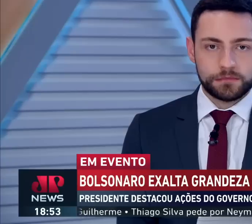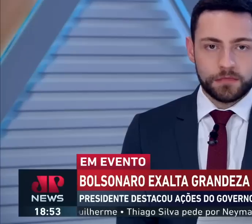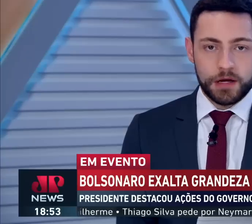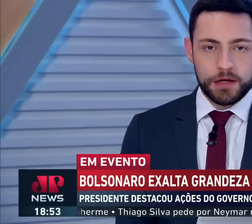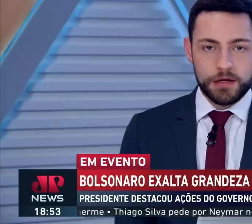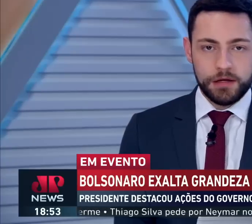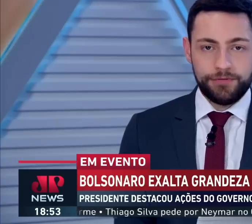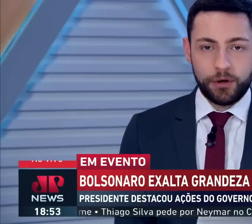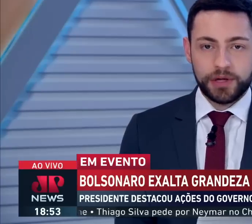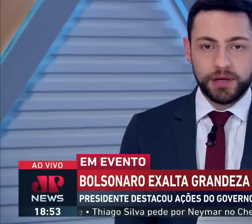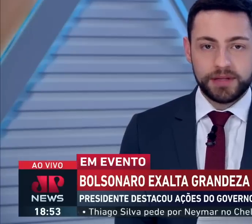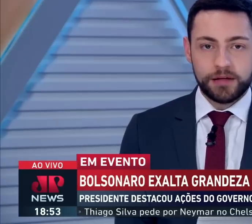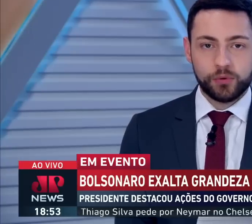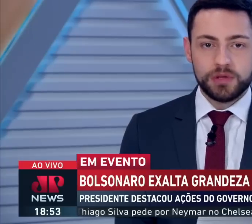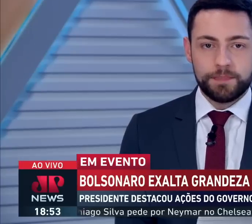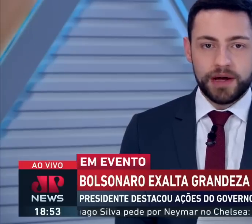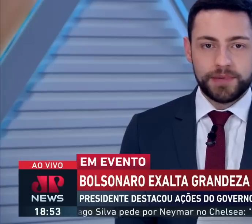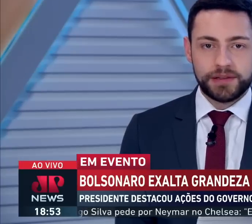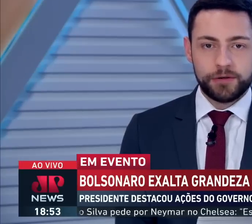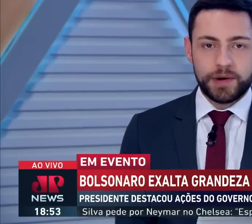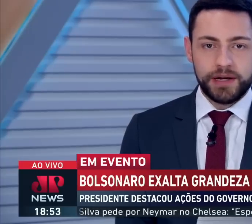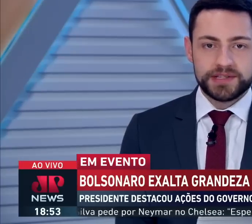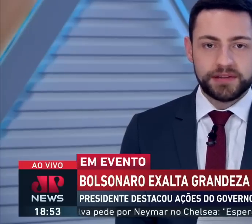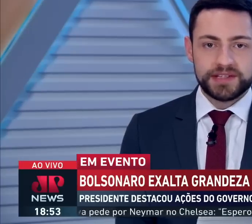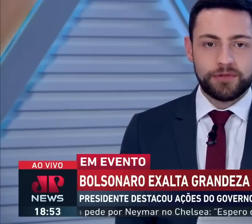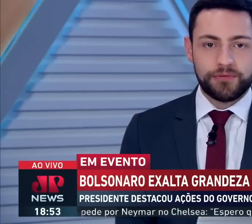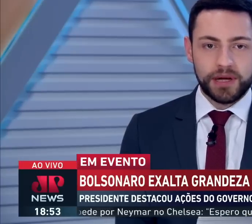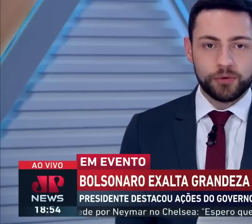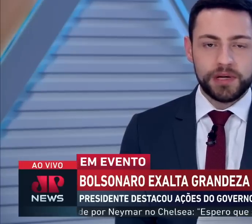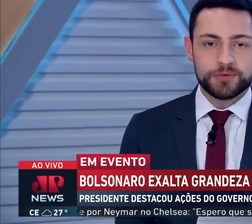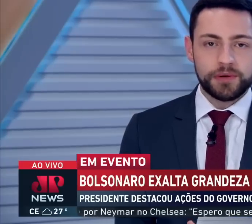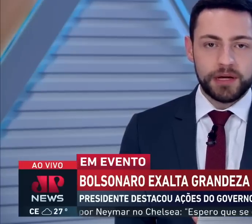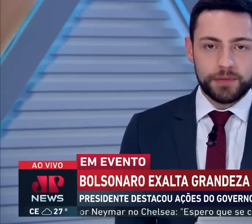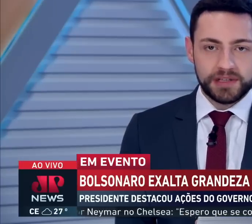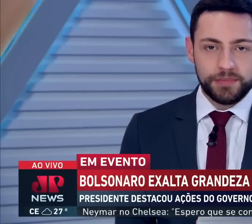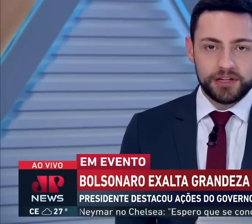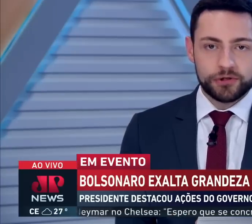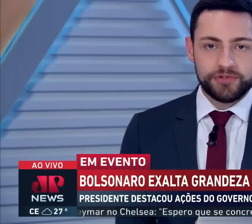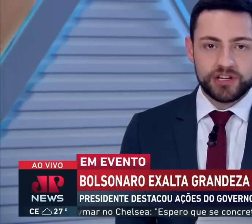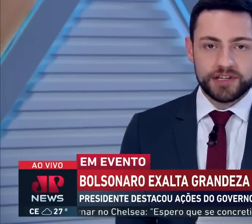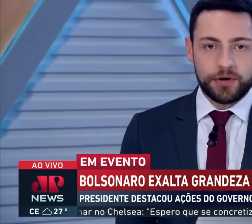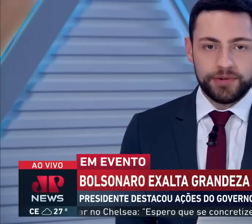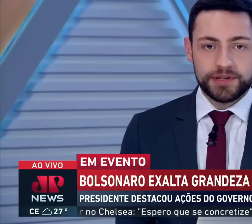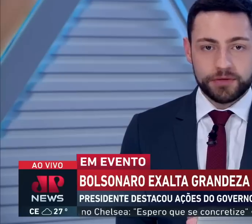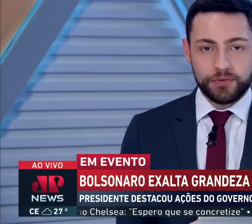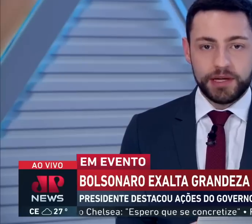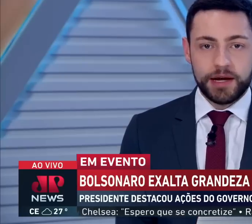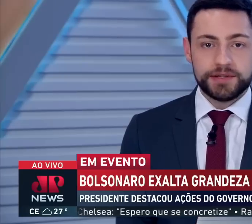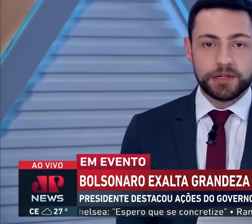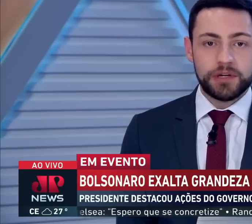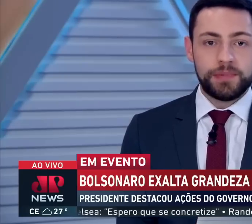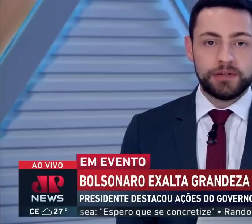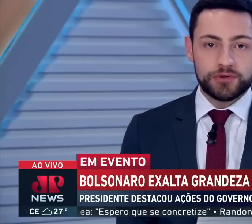o E falou também da luta para manter o país em desenvolvimento mesmo em meio à anemia de covid-19